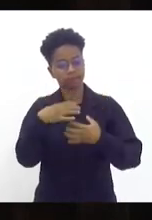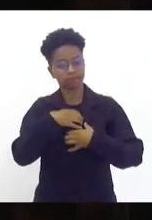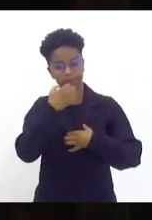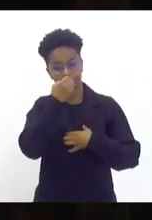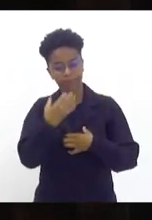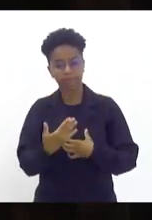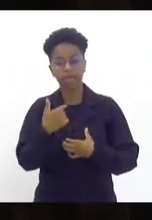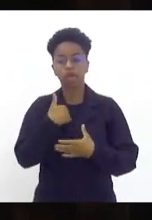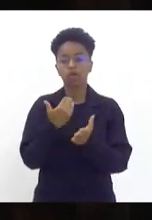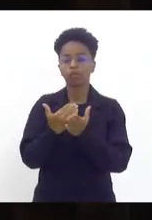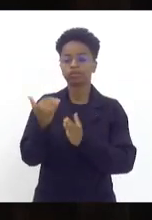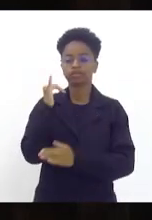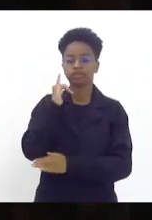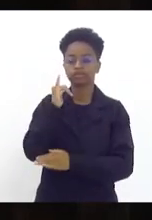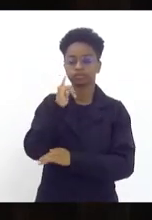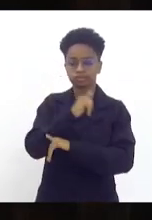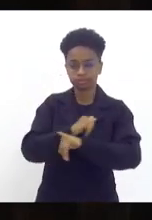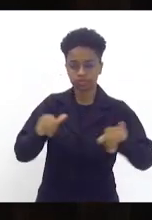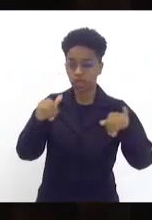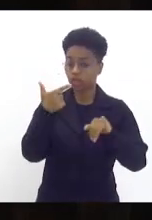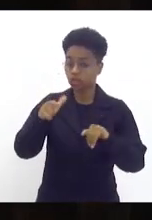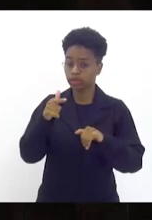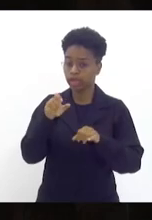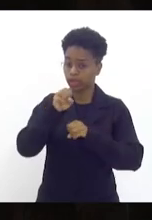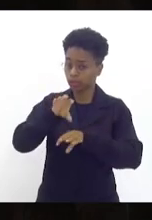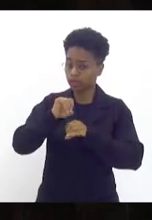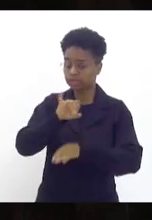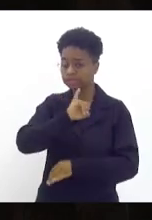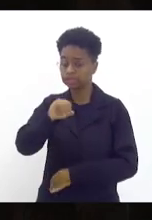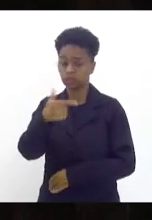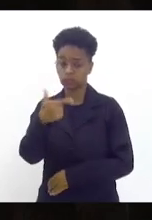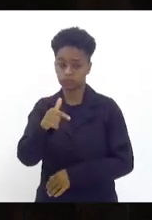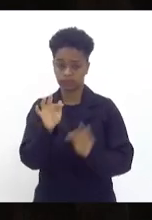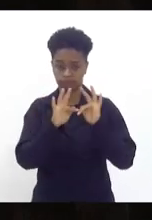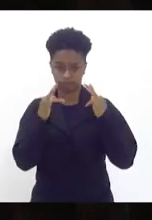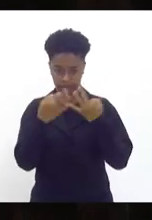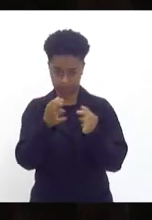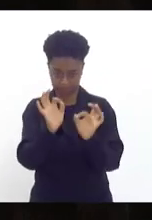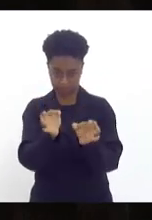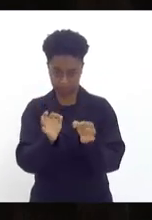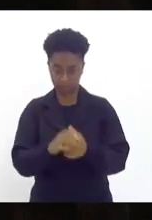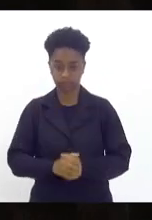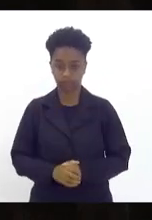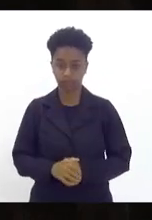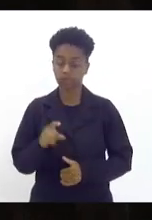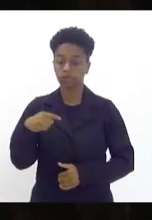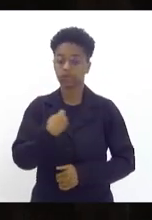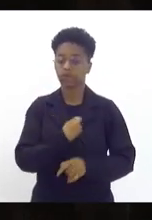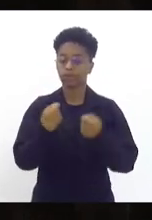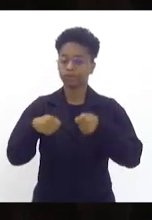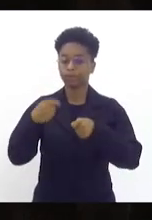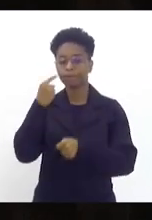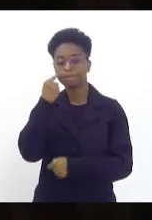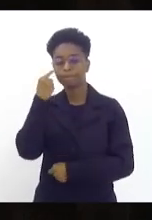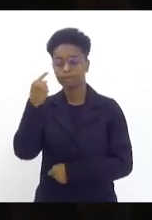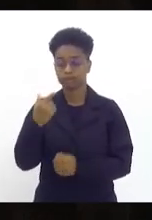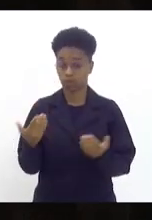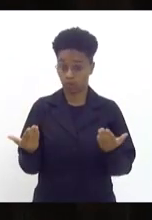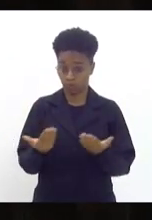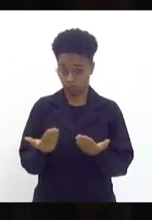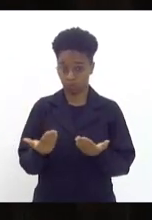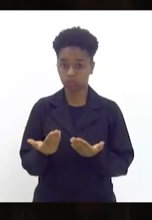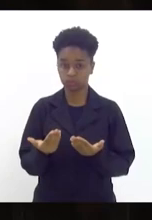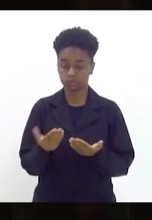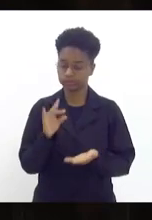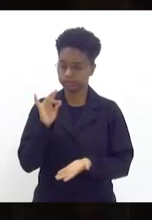que não existe educação sem família, não é verdade? Né? Nós temos que pensar, né, que hoje,